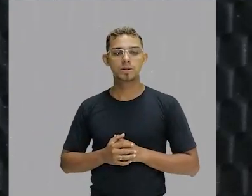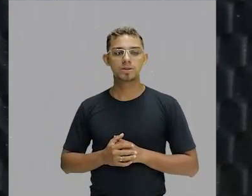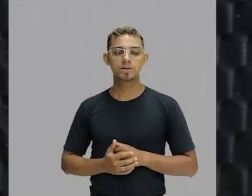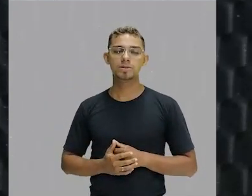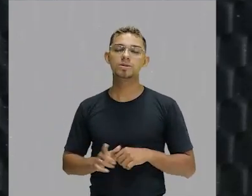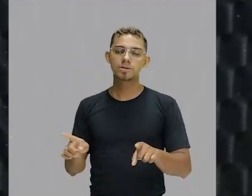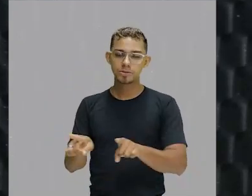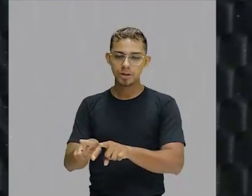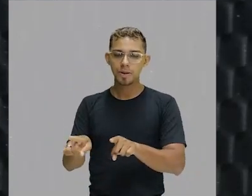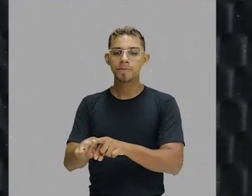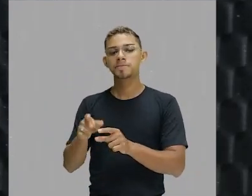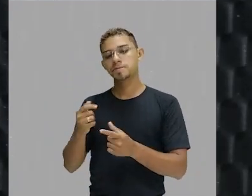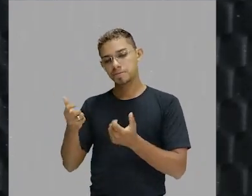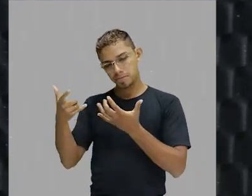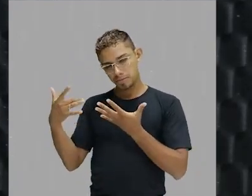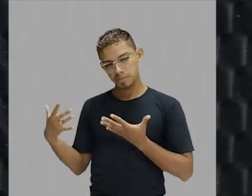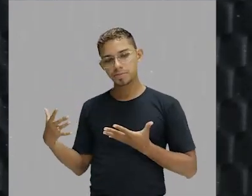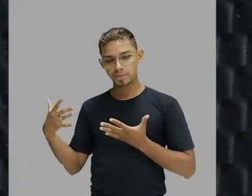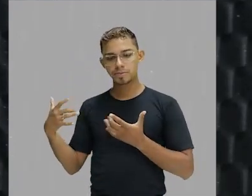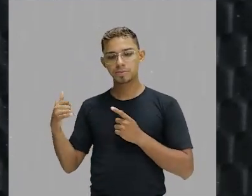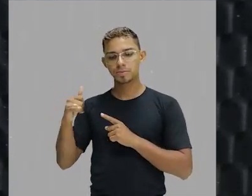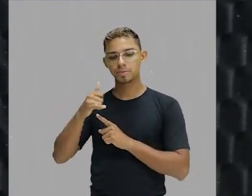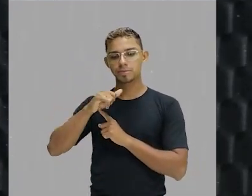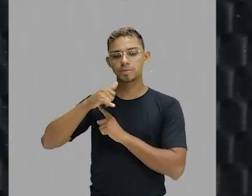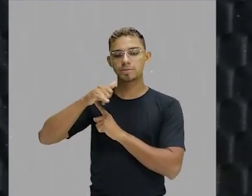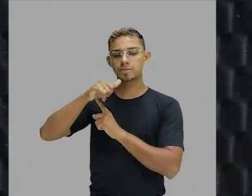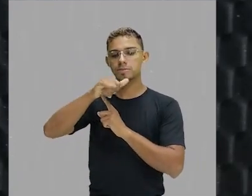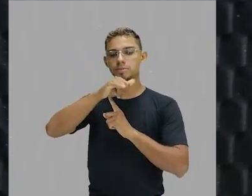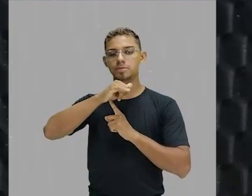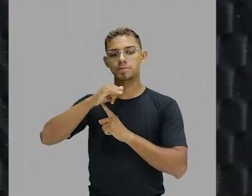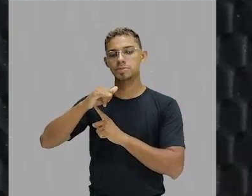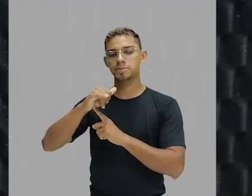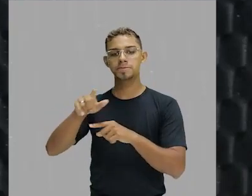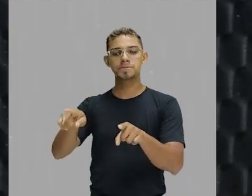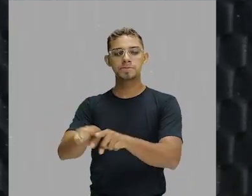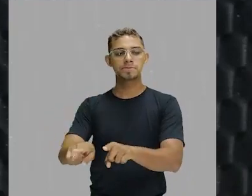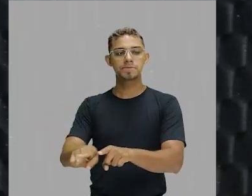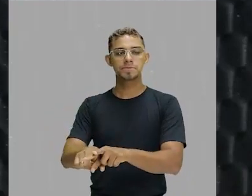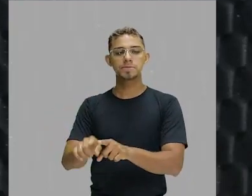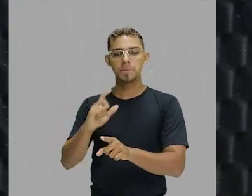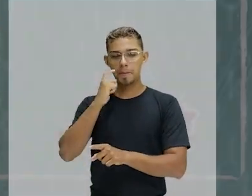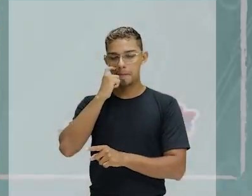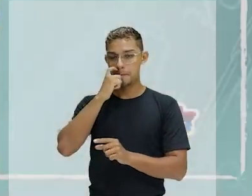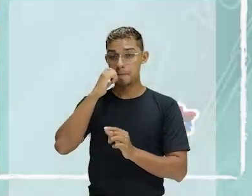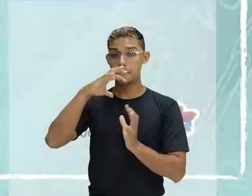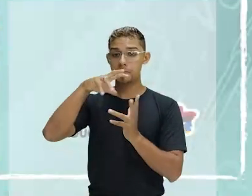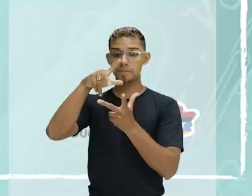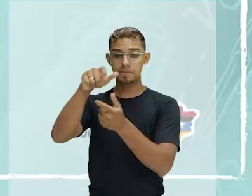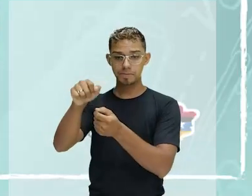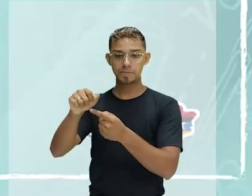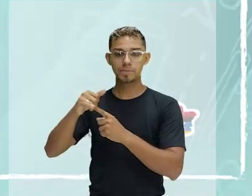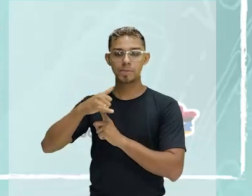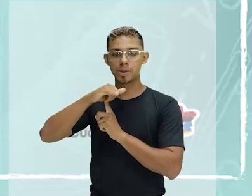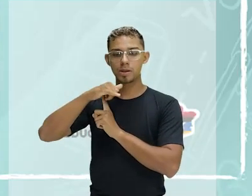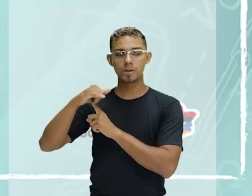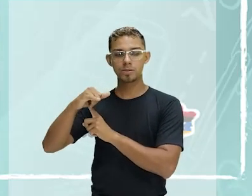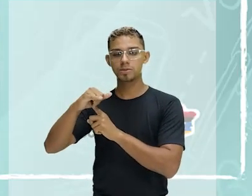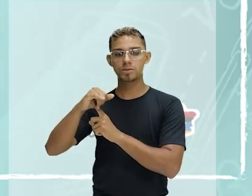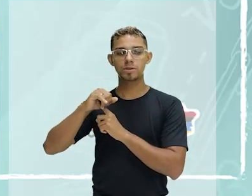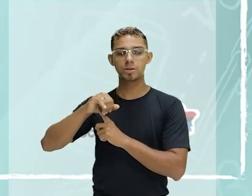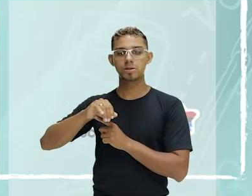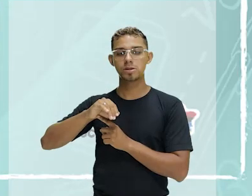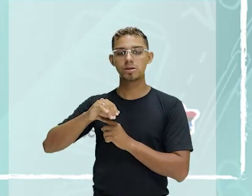óbvio, eu não vou deixar de falar do nosso mais recente patrimônio imaterial mundial, que é produto da